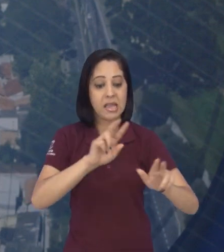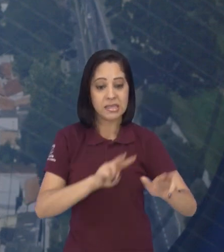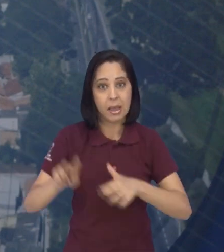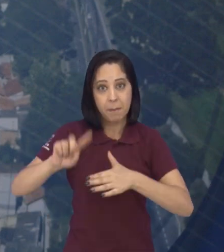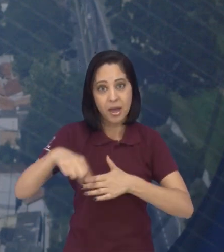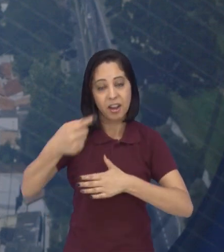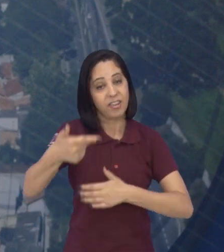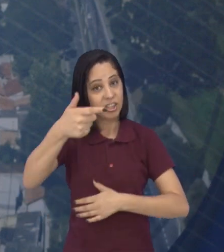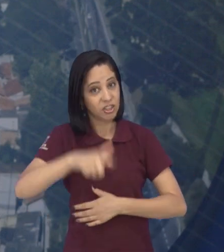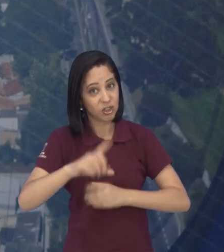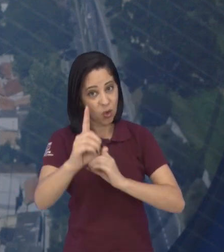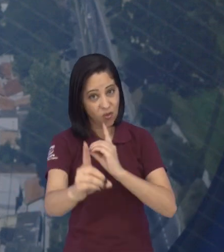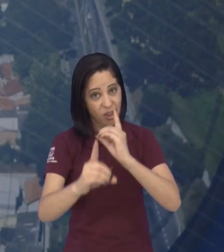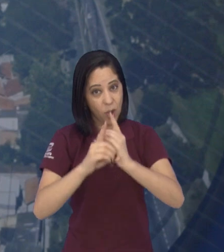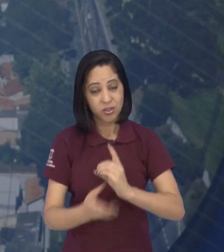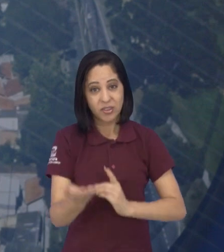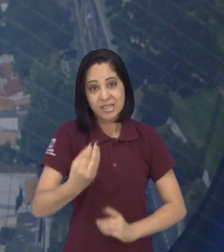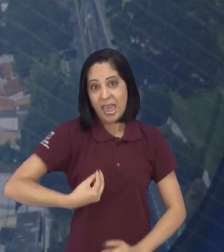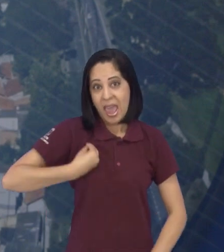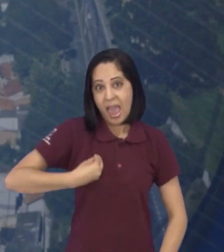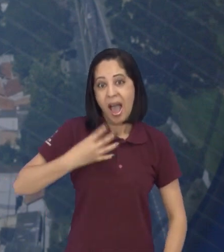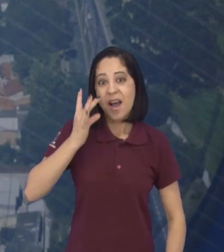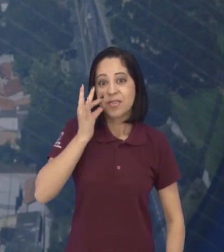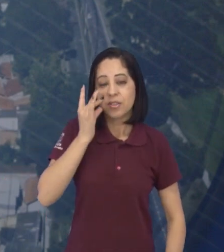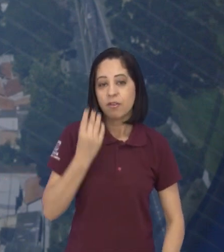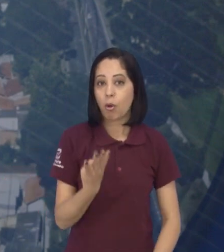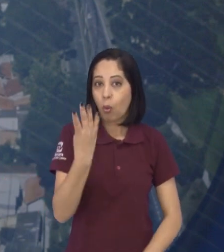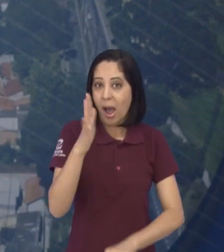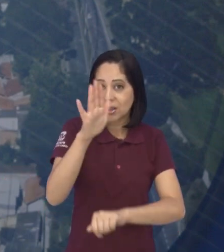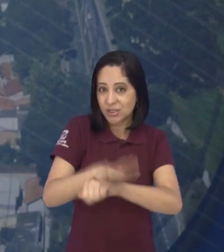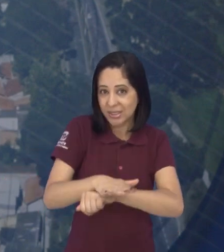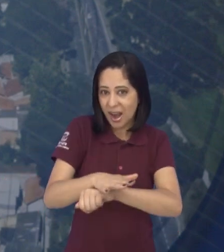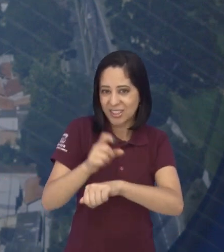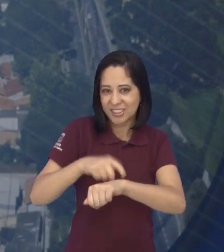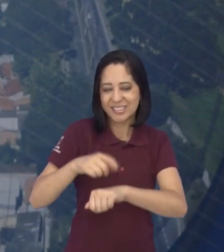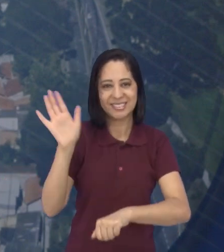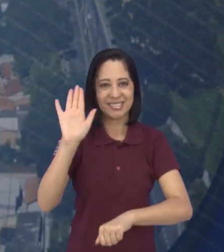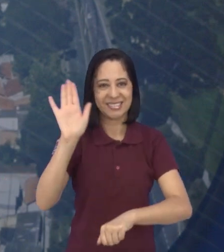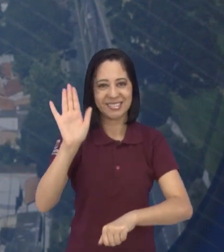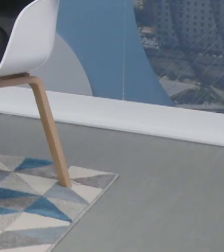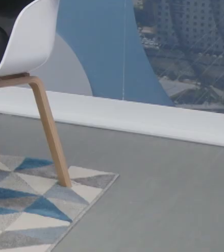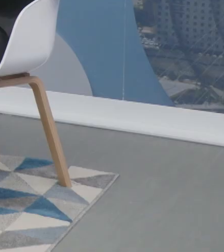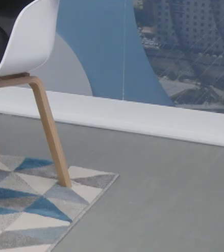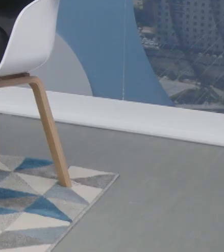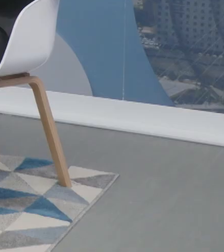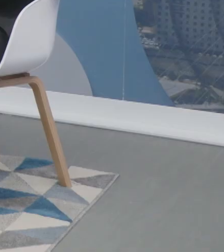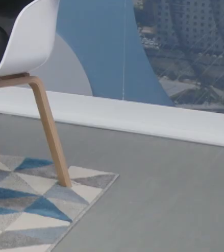volta novamente ao vivo, viu? A partir das 4 horas da tarde. Até mais!